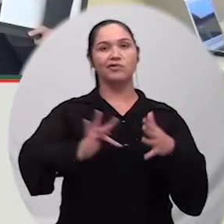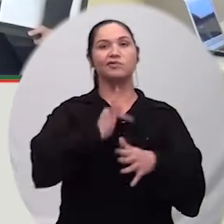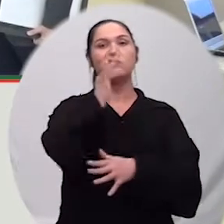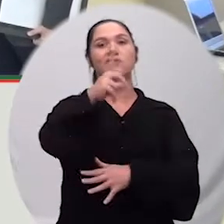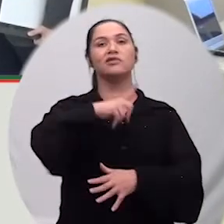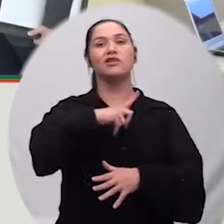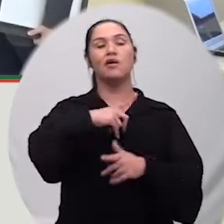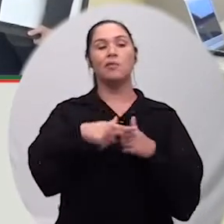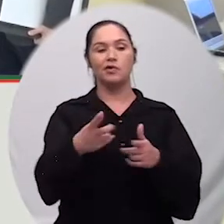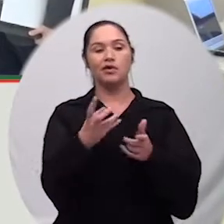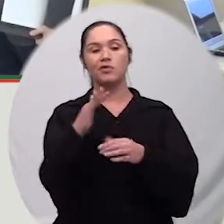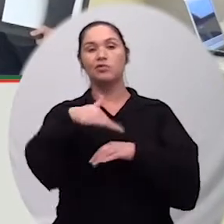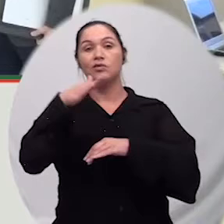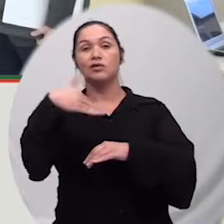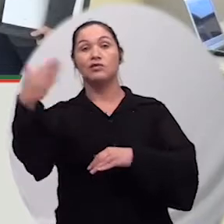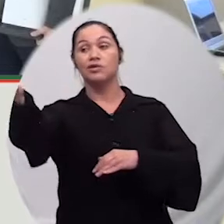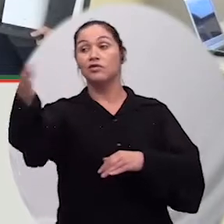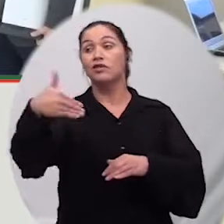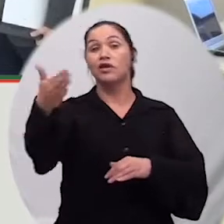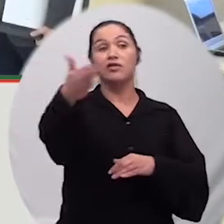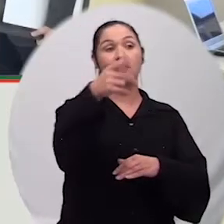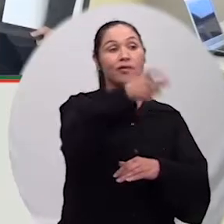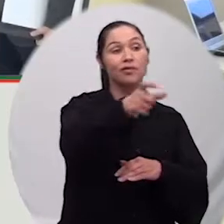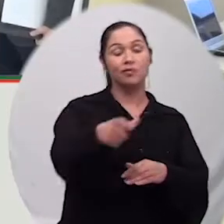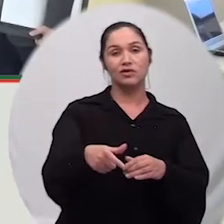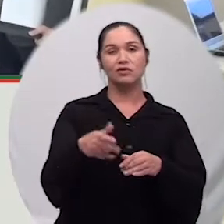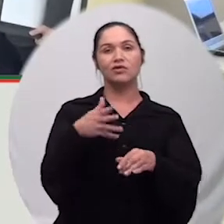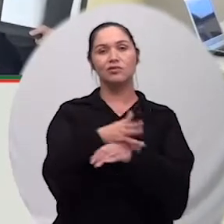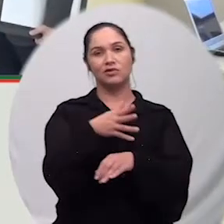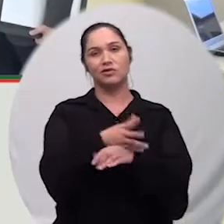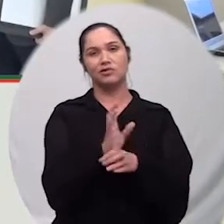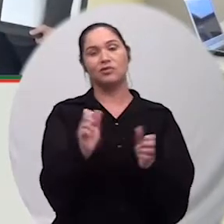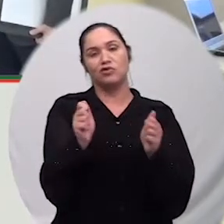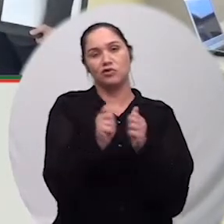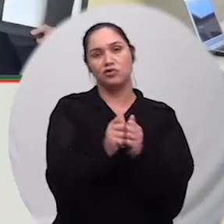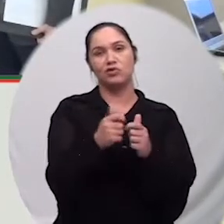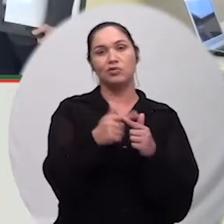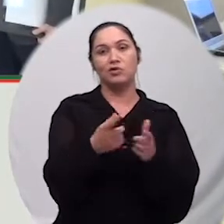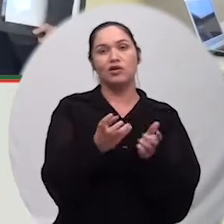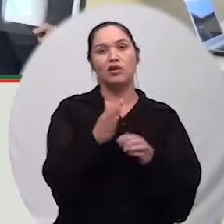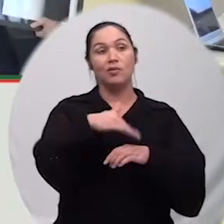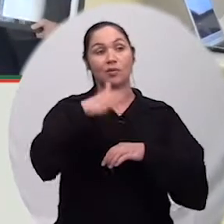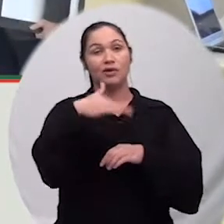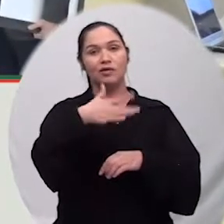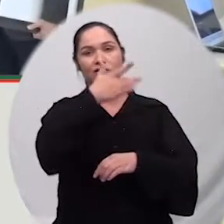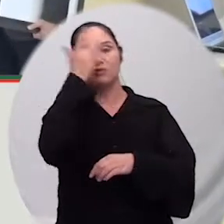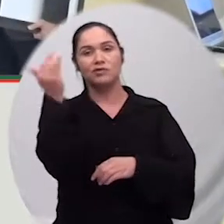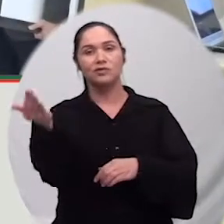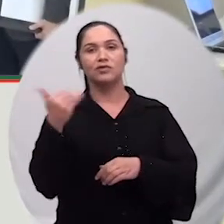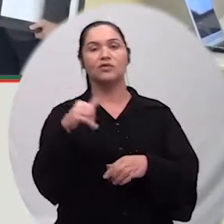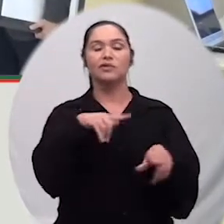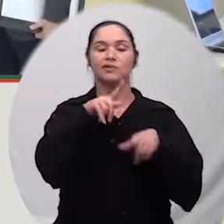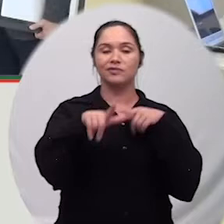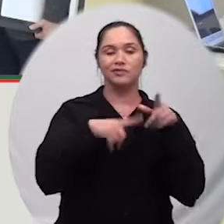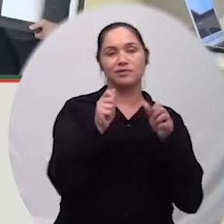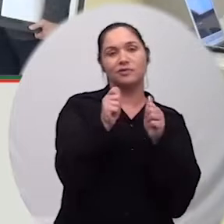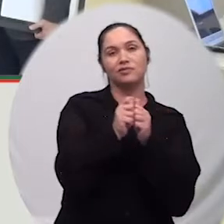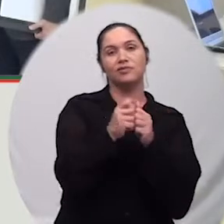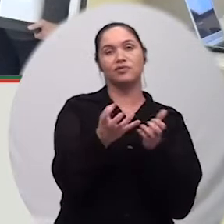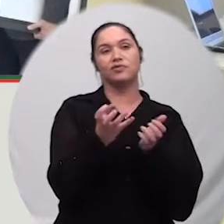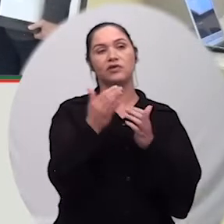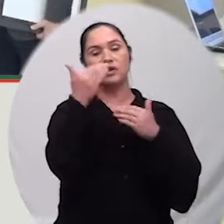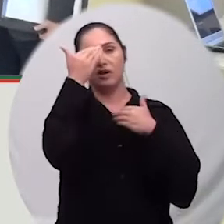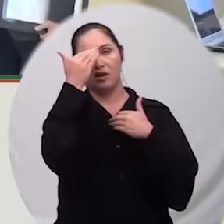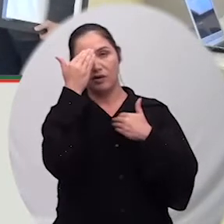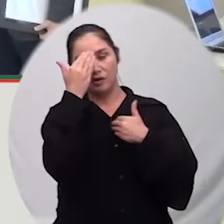mais empreendedores aí fora e que mais vânios apareçam e tenham essa mesma oportunidade. Quero parabenizar em nome de todos os